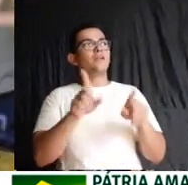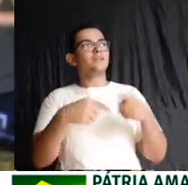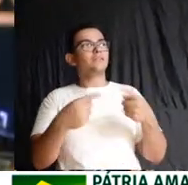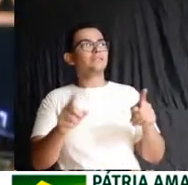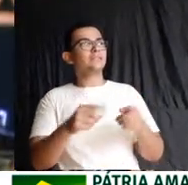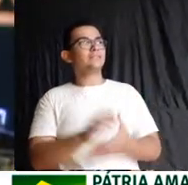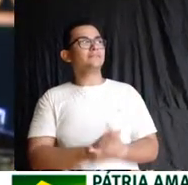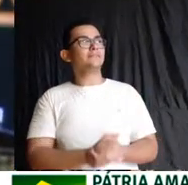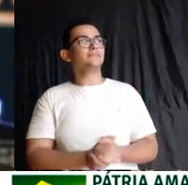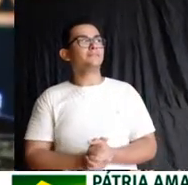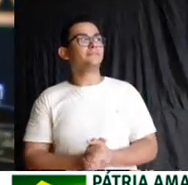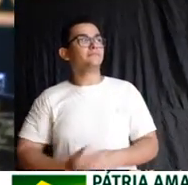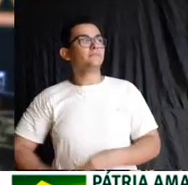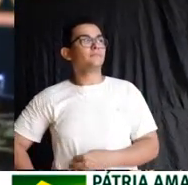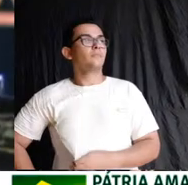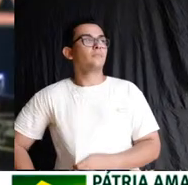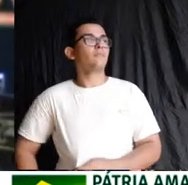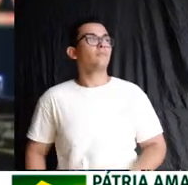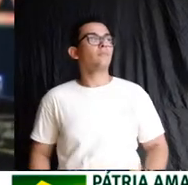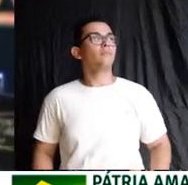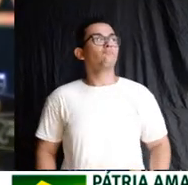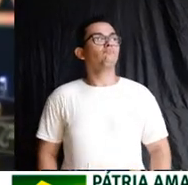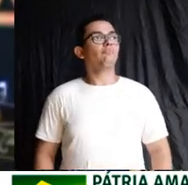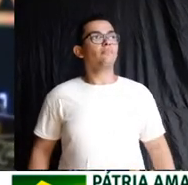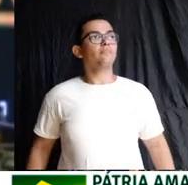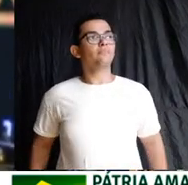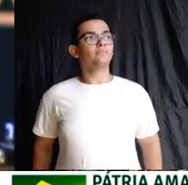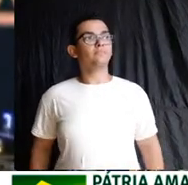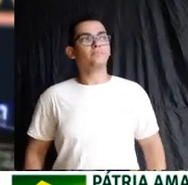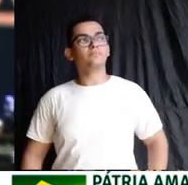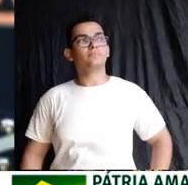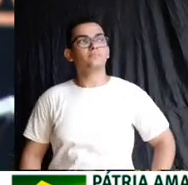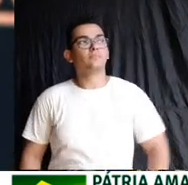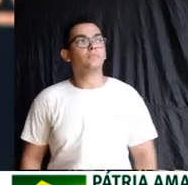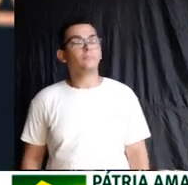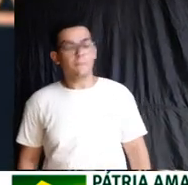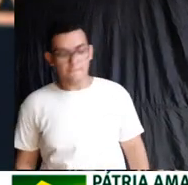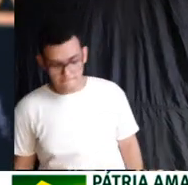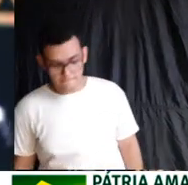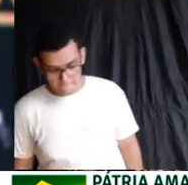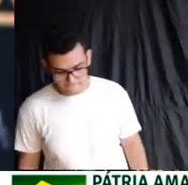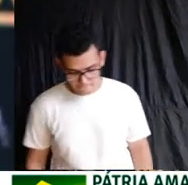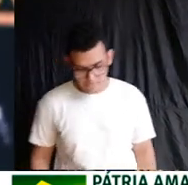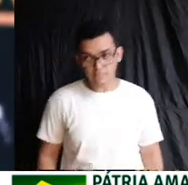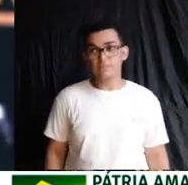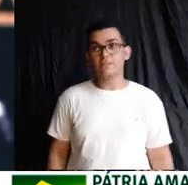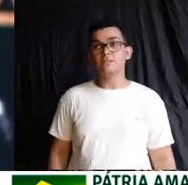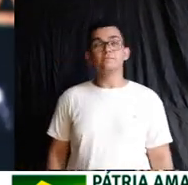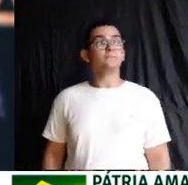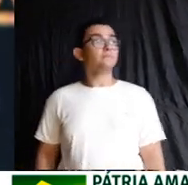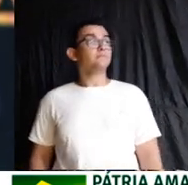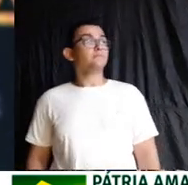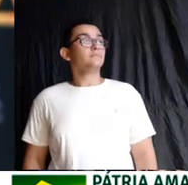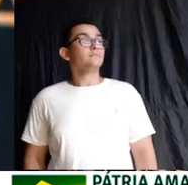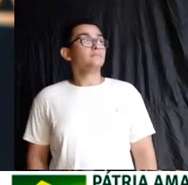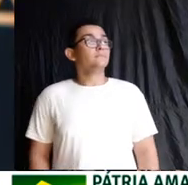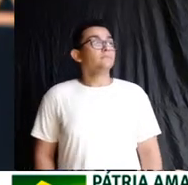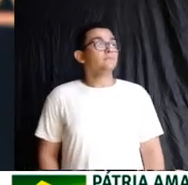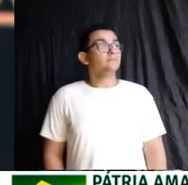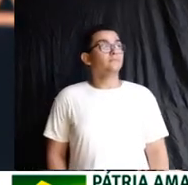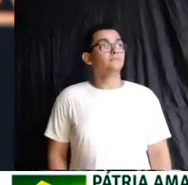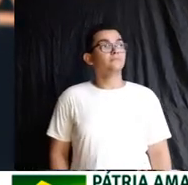lembrar? Henrique Jefferson também está curtindo por aí, mandou um alô agora. Vamos puxar o ar-condicionado no 15, aqui está calor,